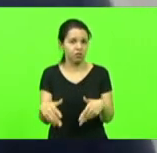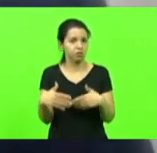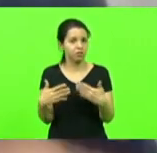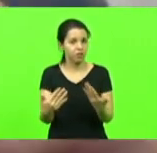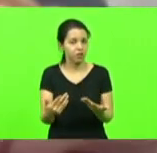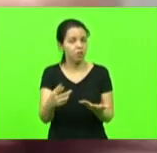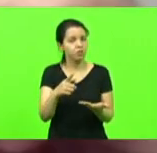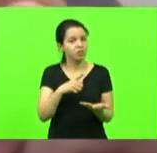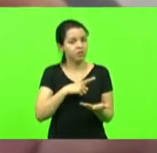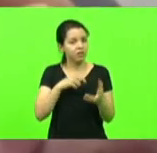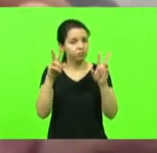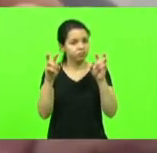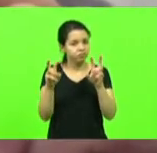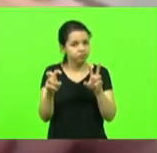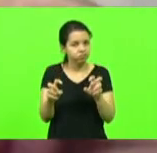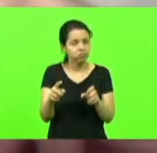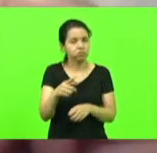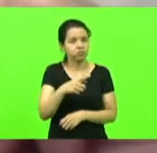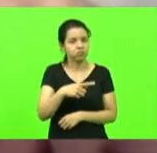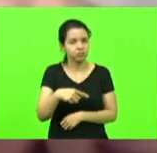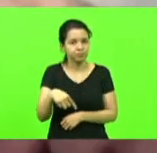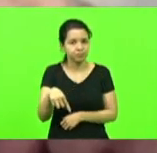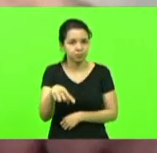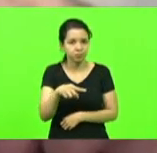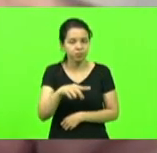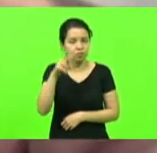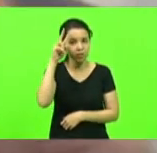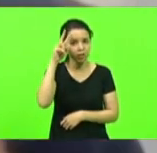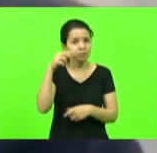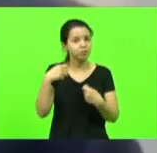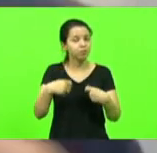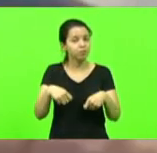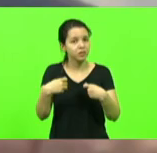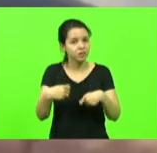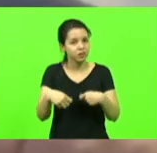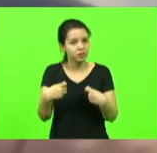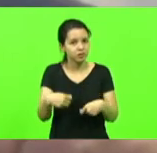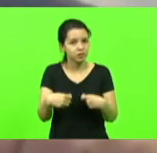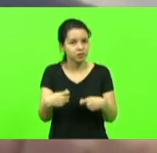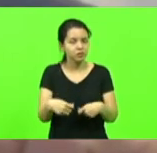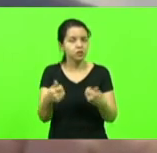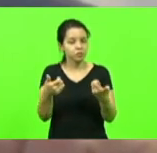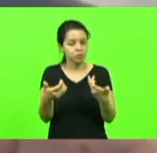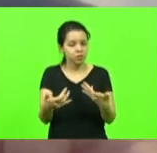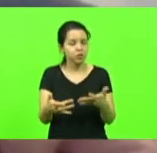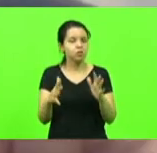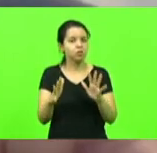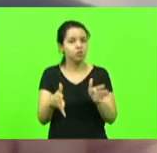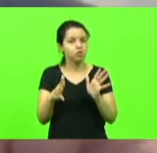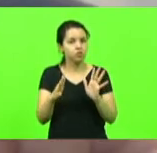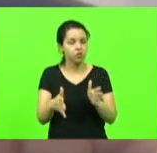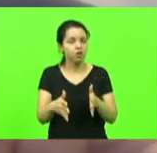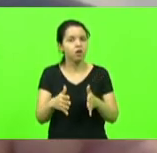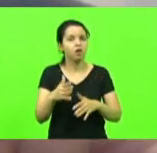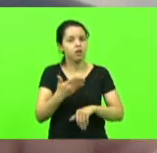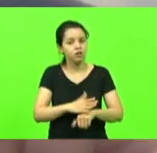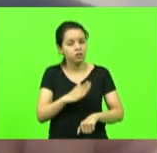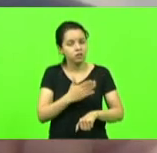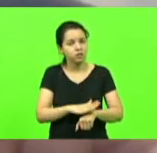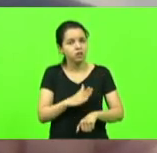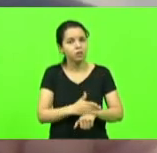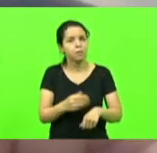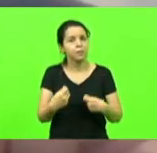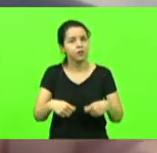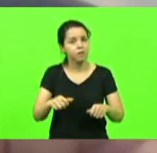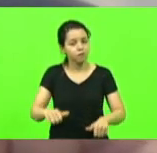essas questões que nos remetem à necessidade, que foi falado em capacitações, né? De fortalecer a